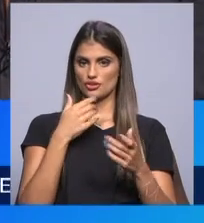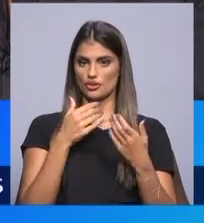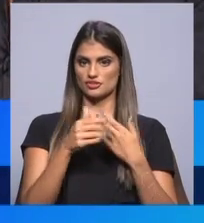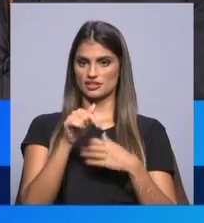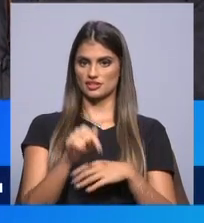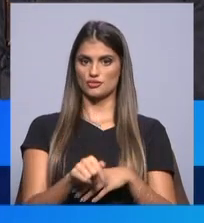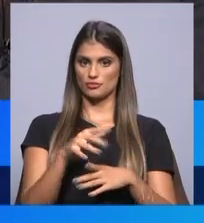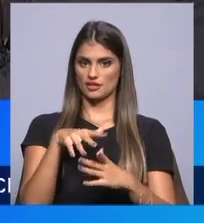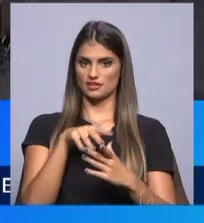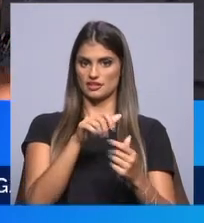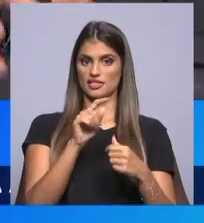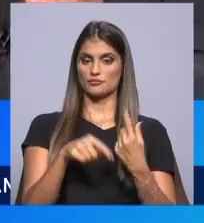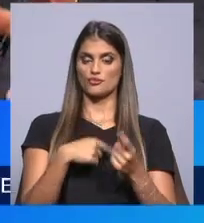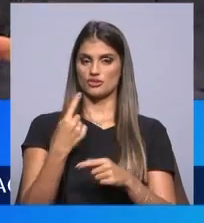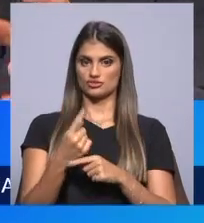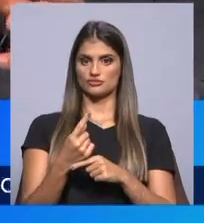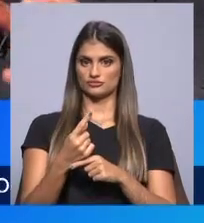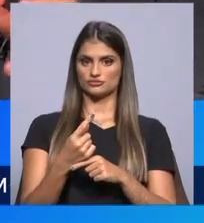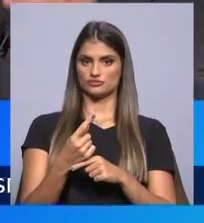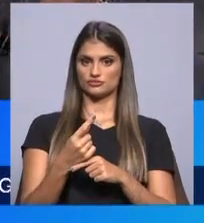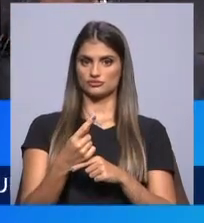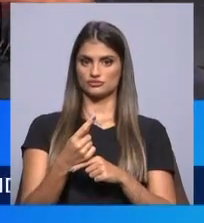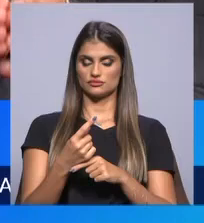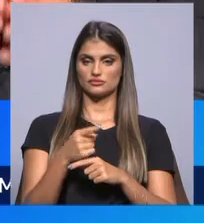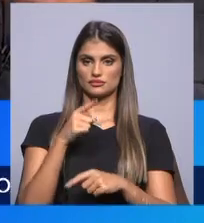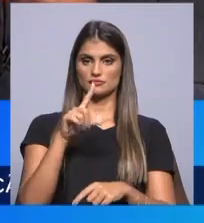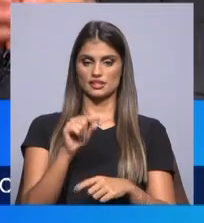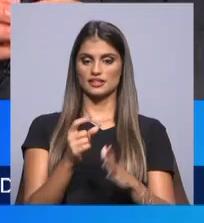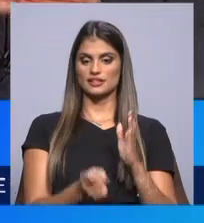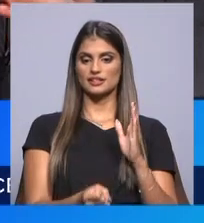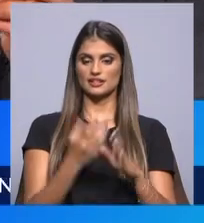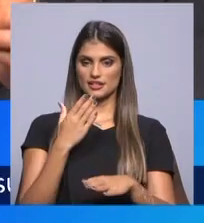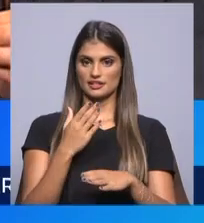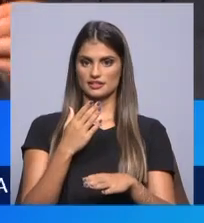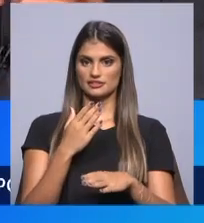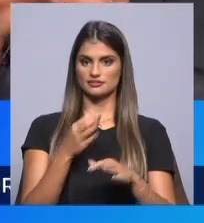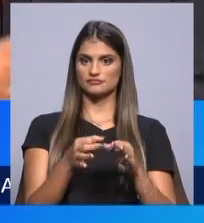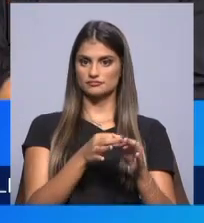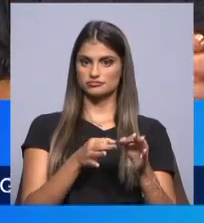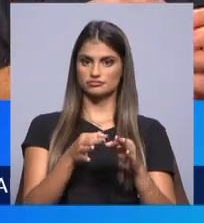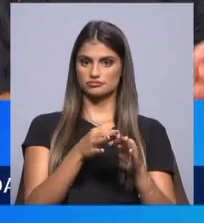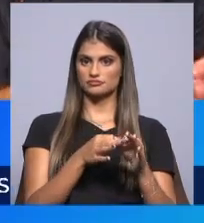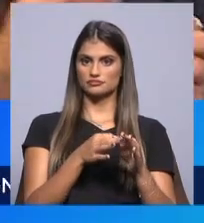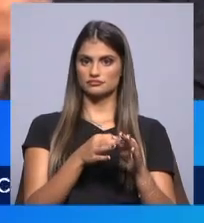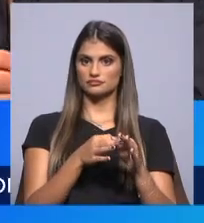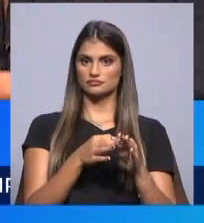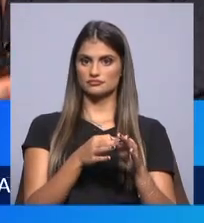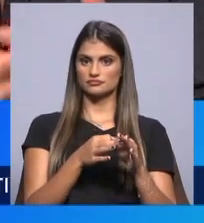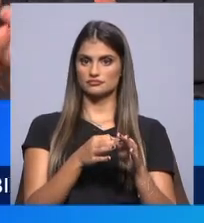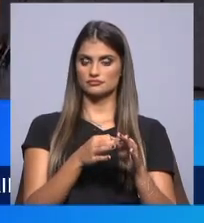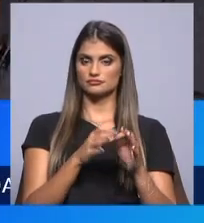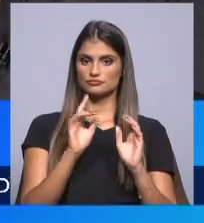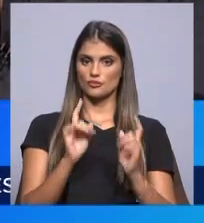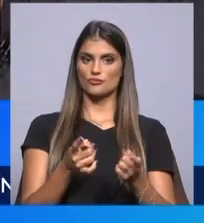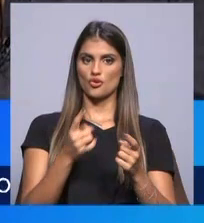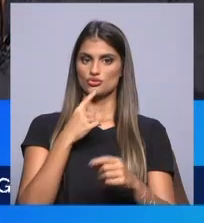nosso próprio planeta. Depois, outra experiência vai criar células cardíacas a partir de células estaminais. É